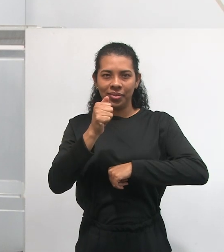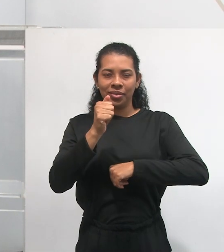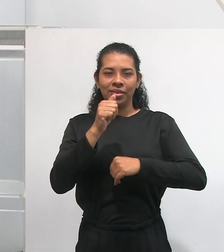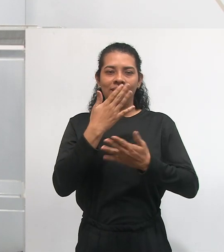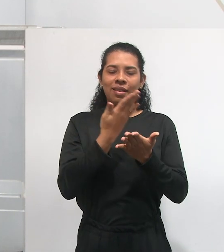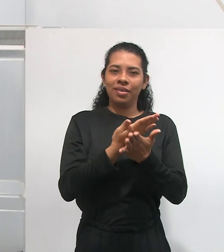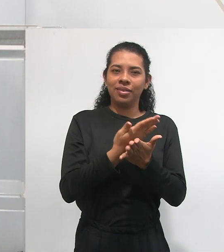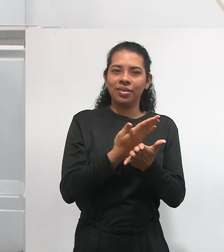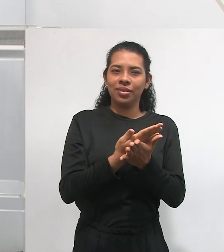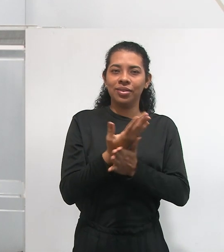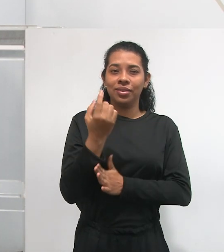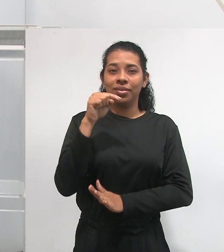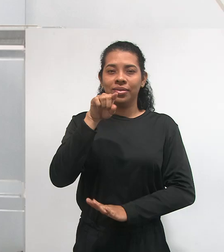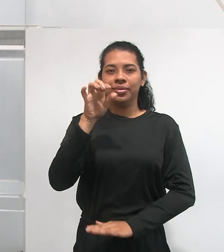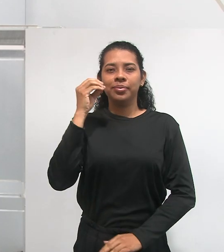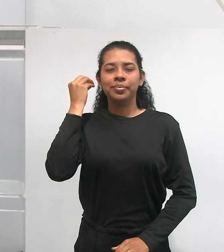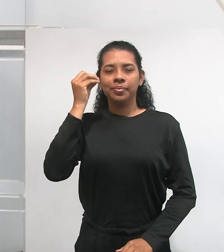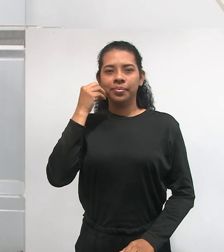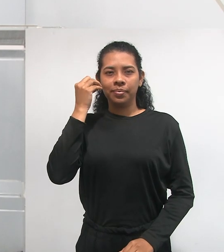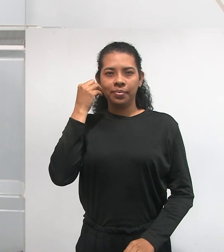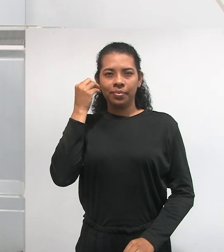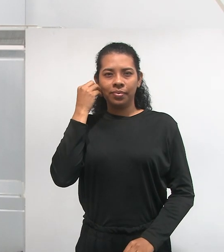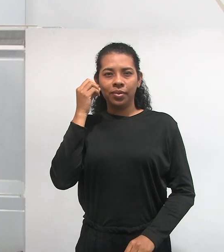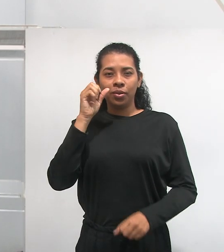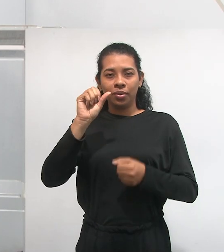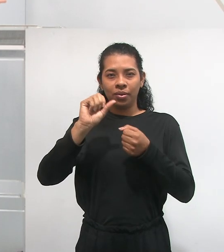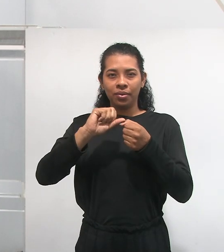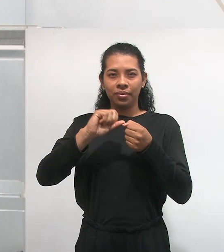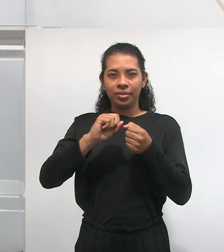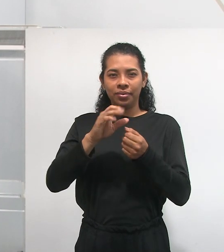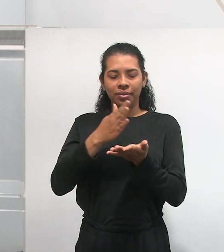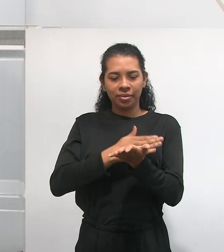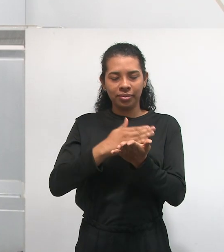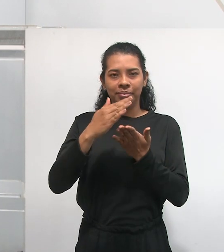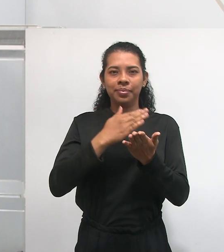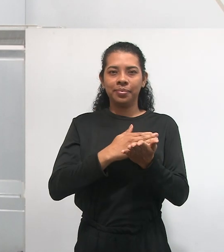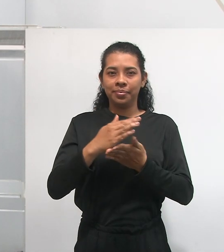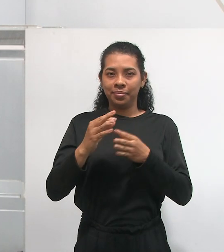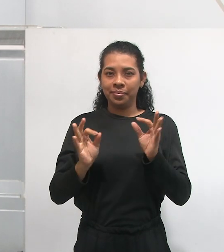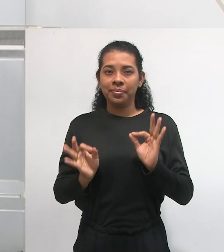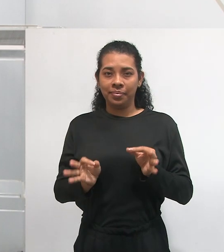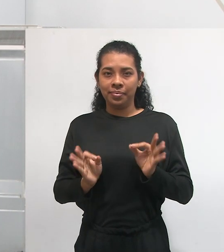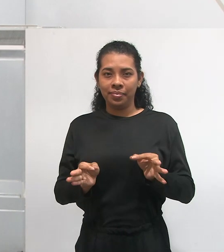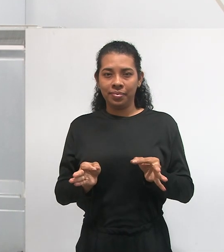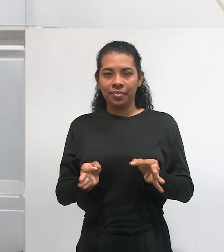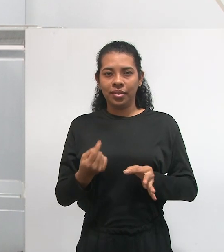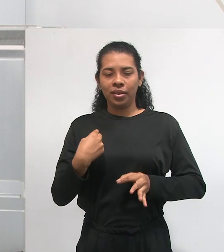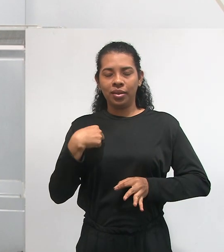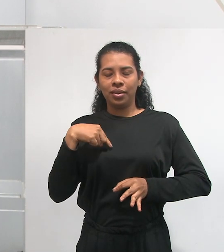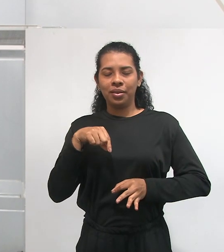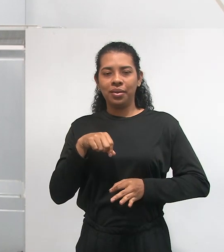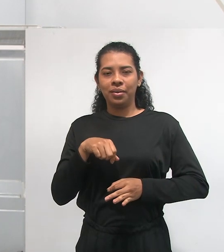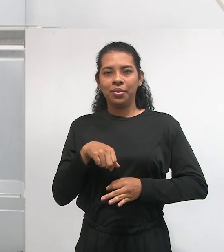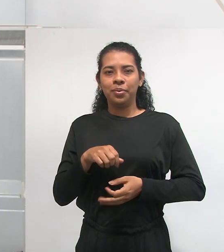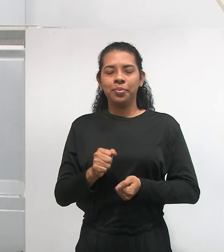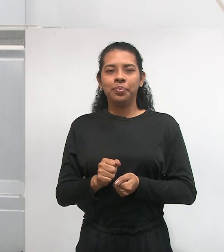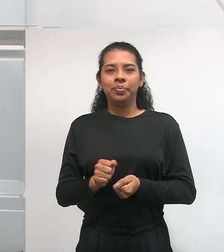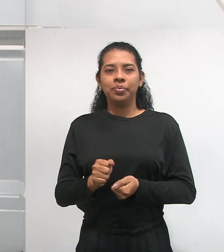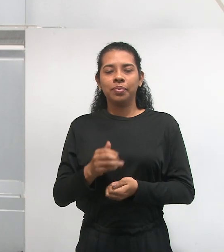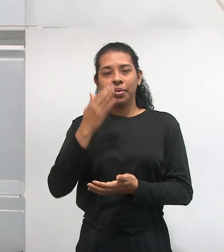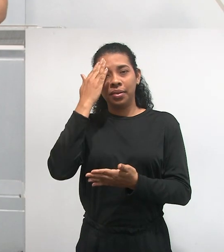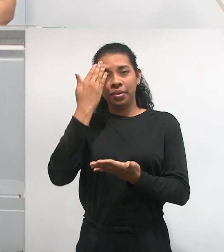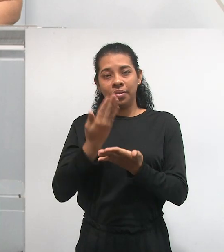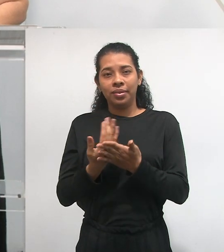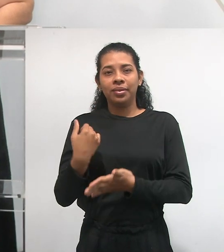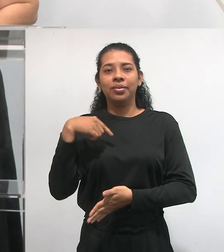tua técnica, você vai ter como experiência o que você fez no começo, tá certo? Então, eu espero